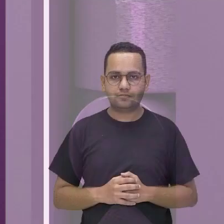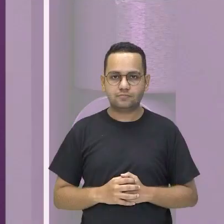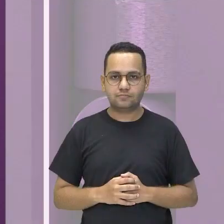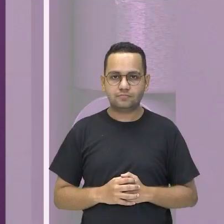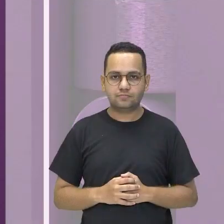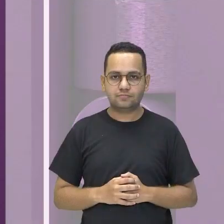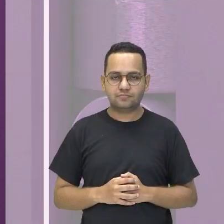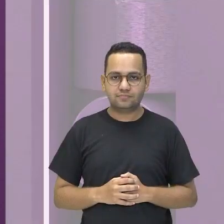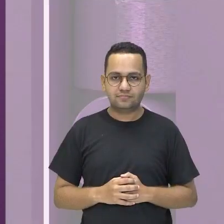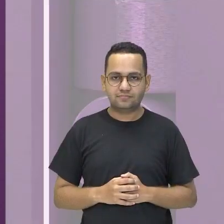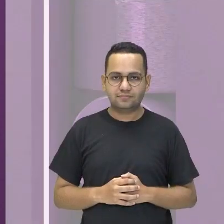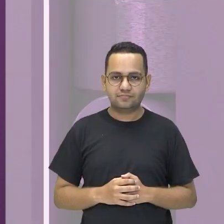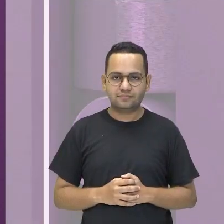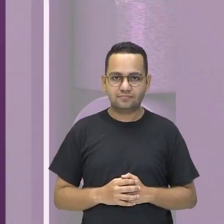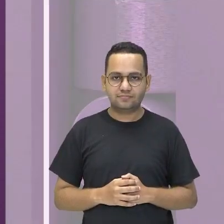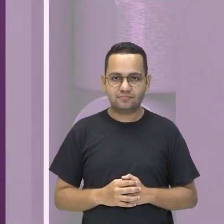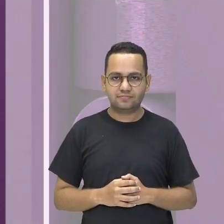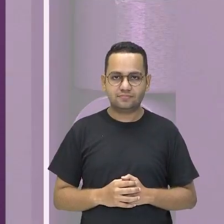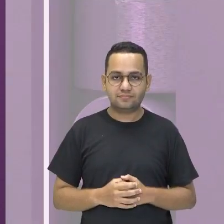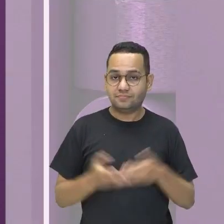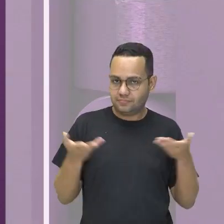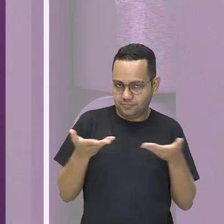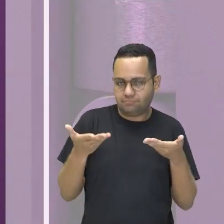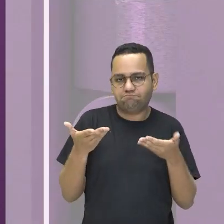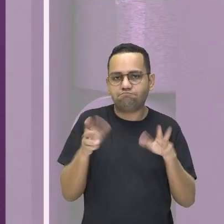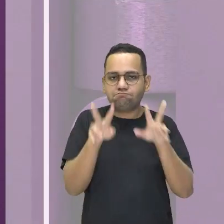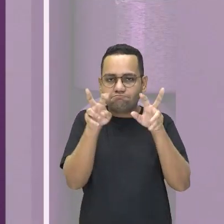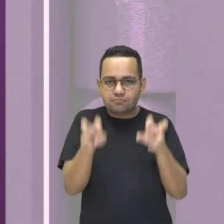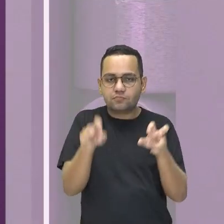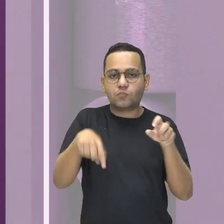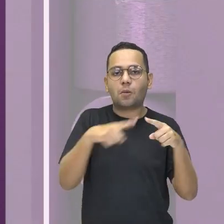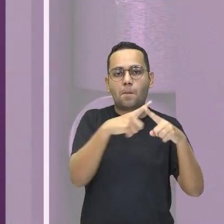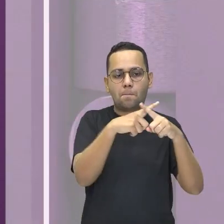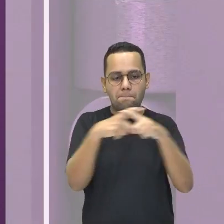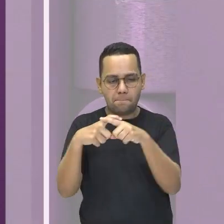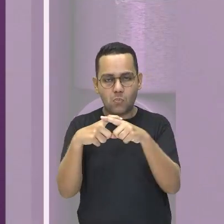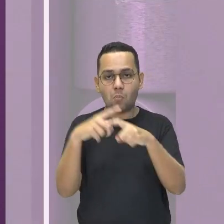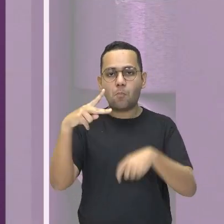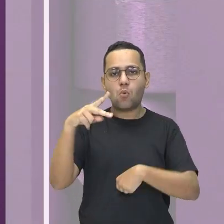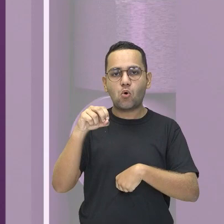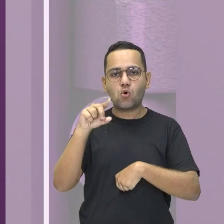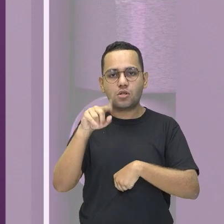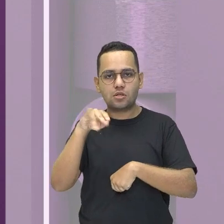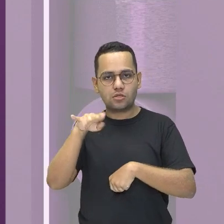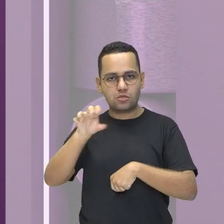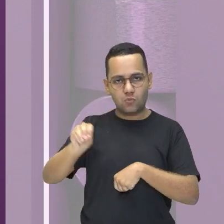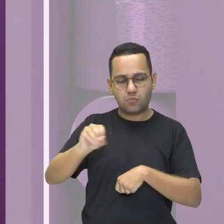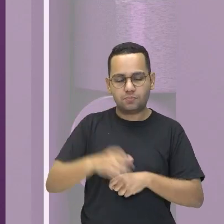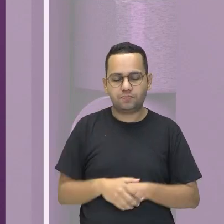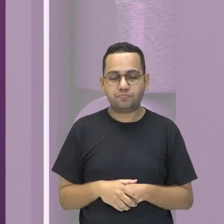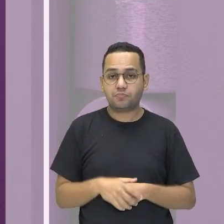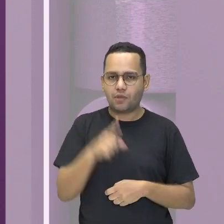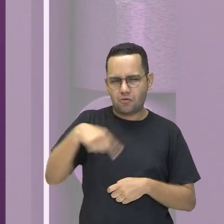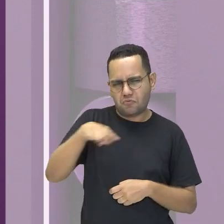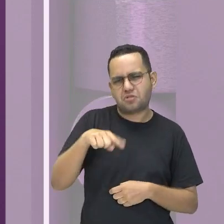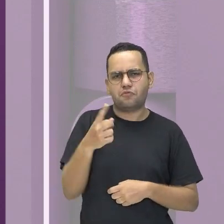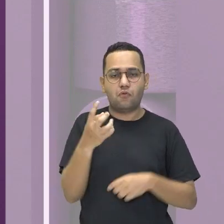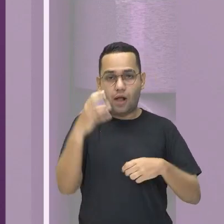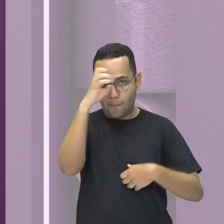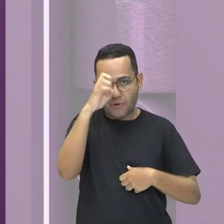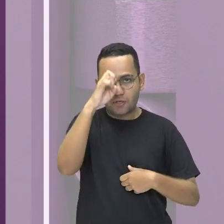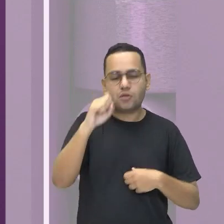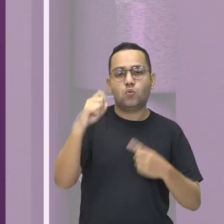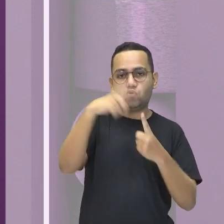E essa será a nossa aula de polinômios. Vamos aprender o que é um polinômio, quais são os tipos de um polinômio, quais são